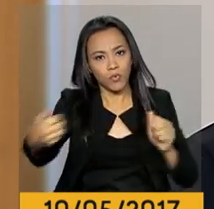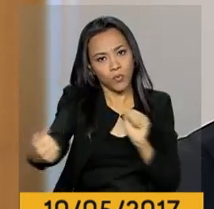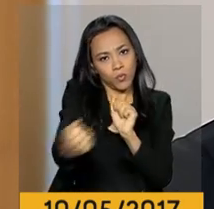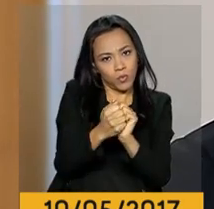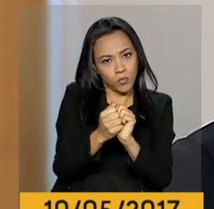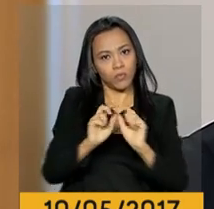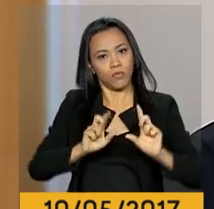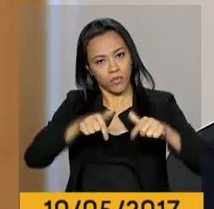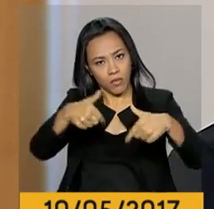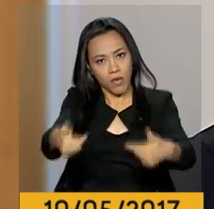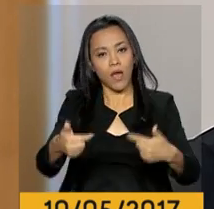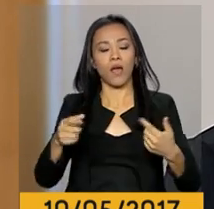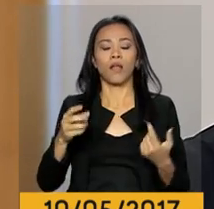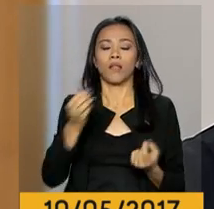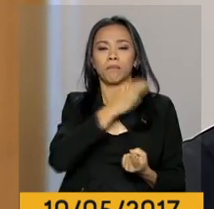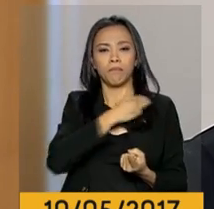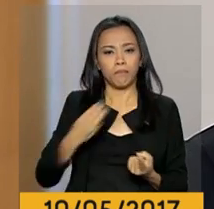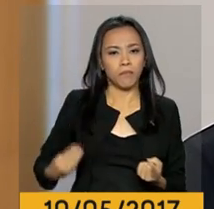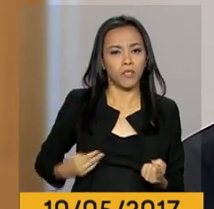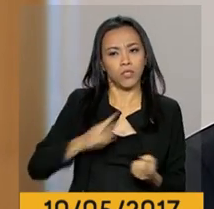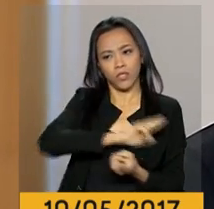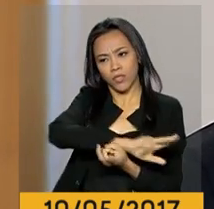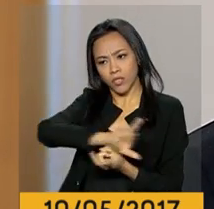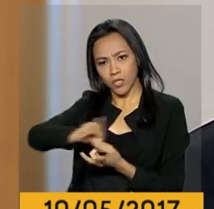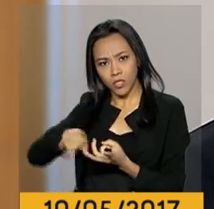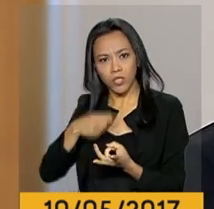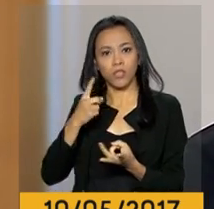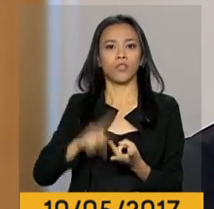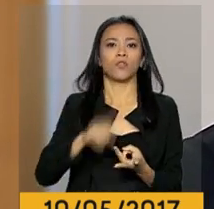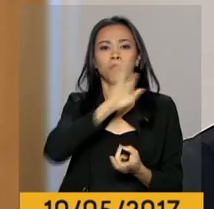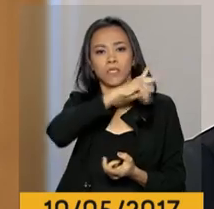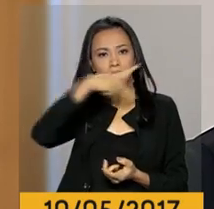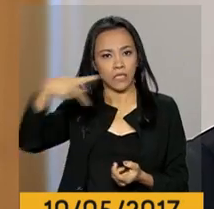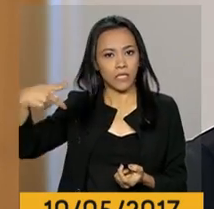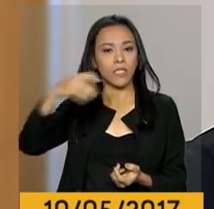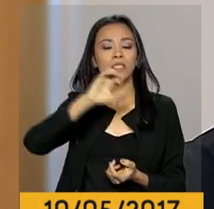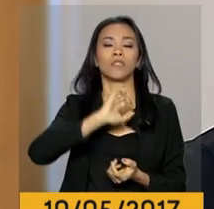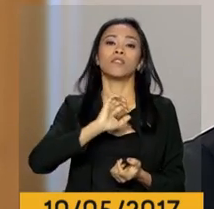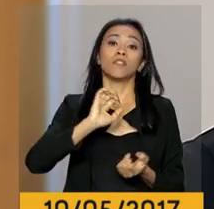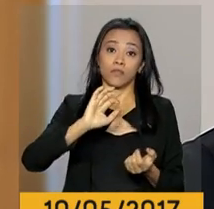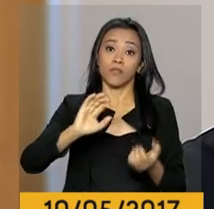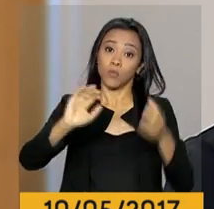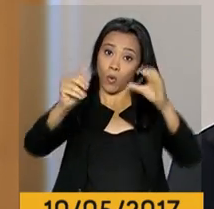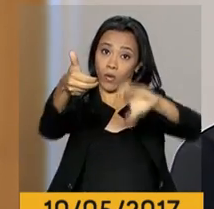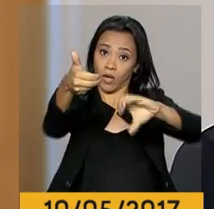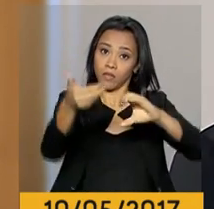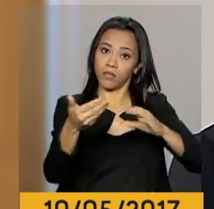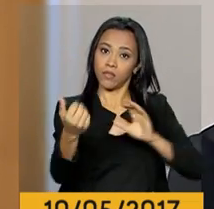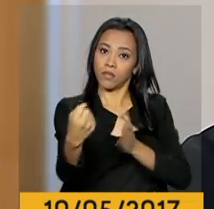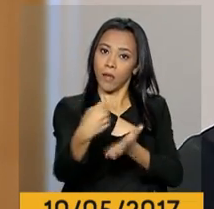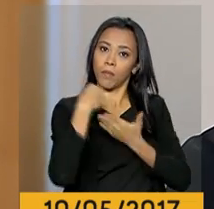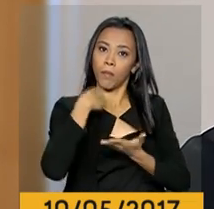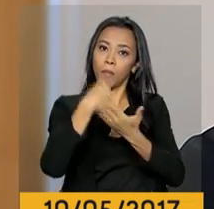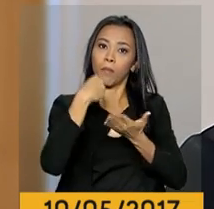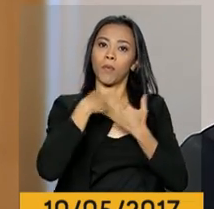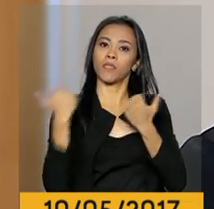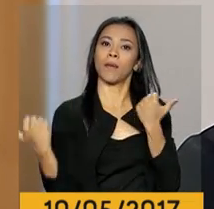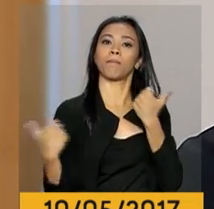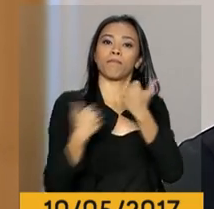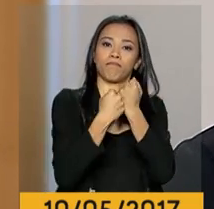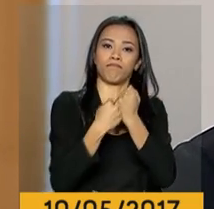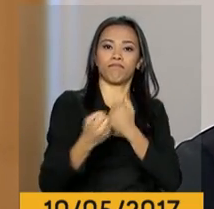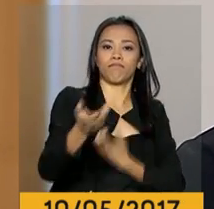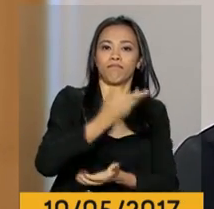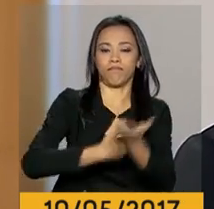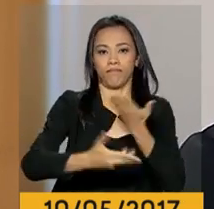república com os ministros tanto Isto é verdade que verificaram pelas falas daqueles que se manifestaram que